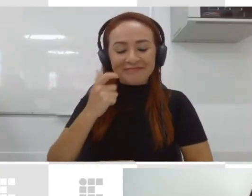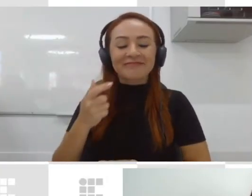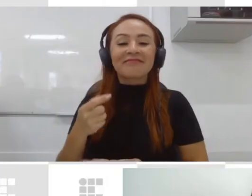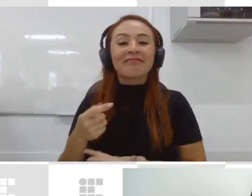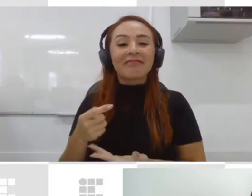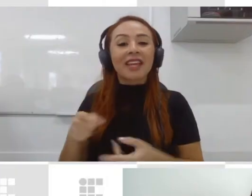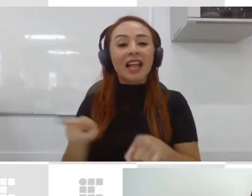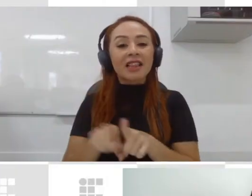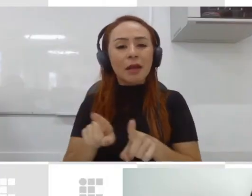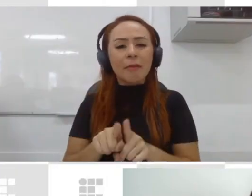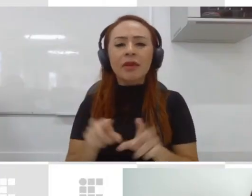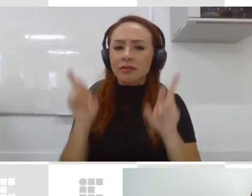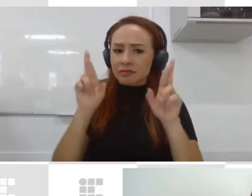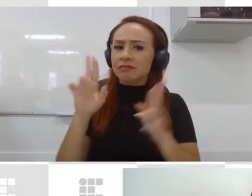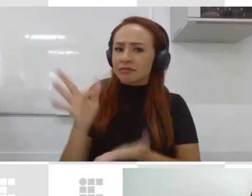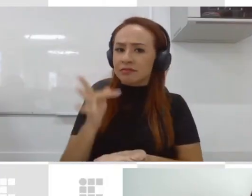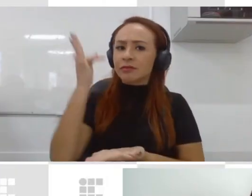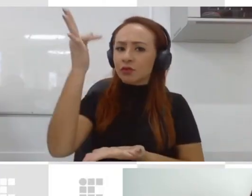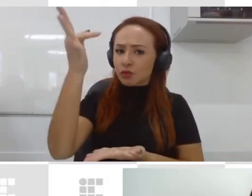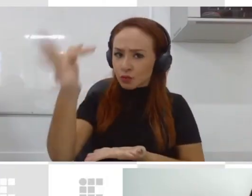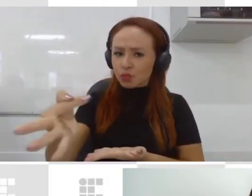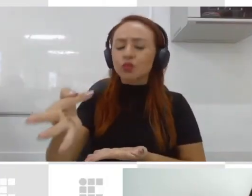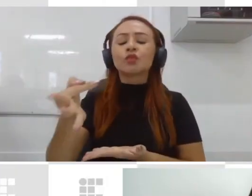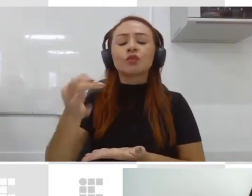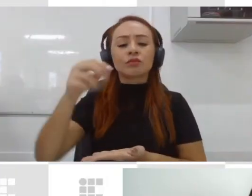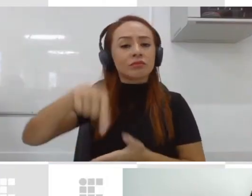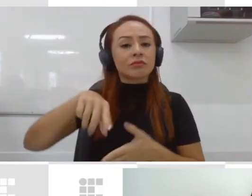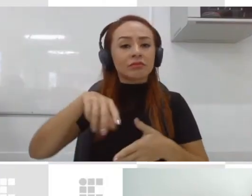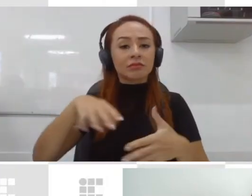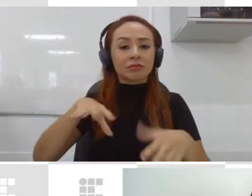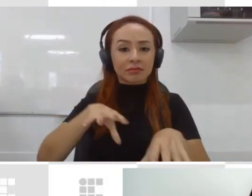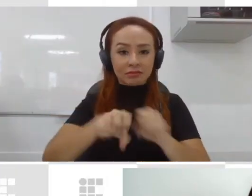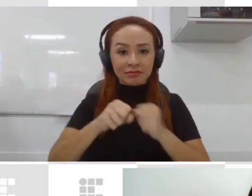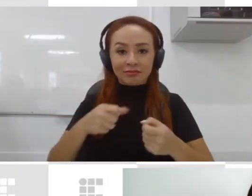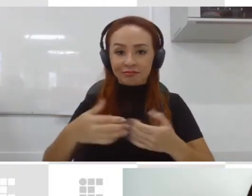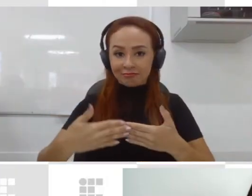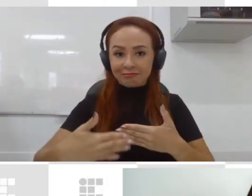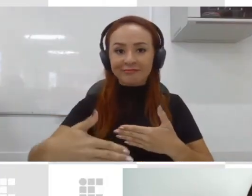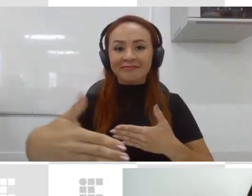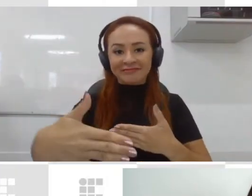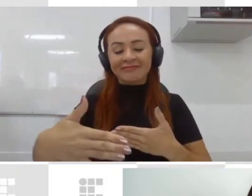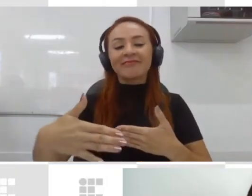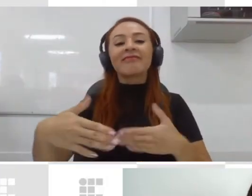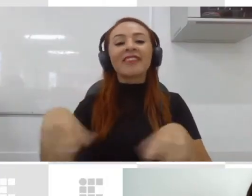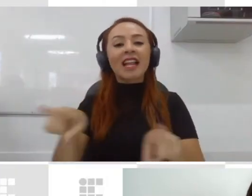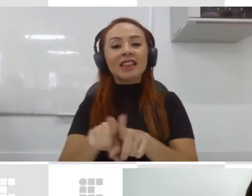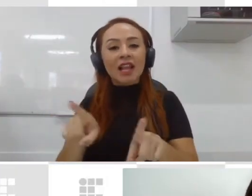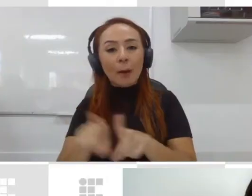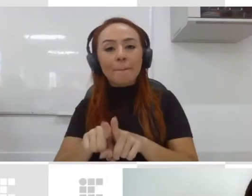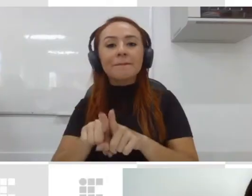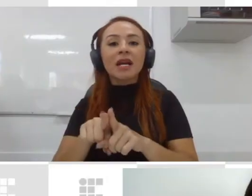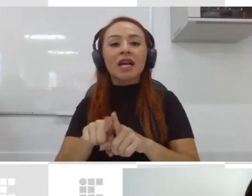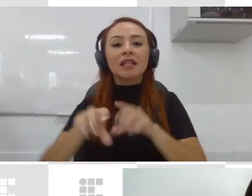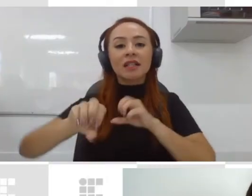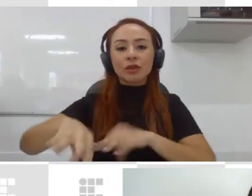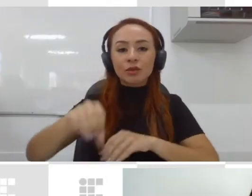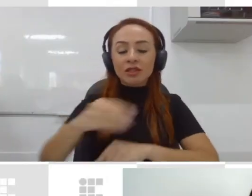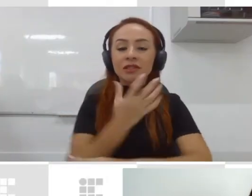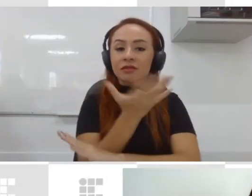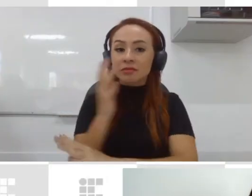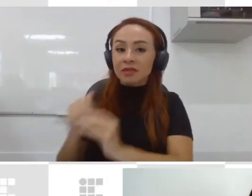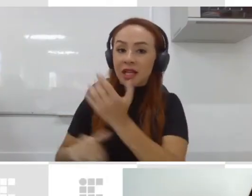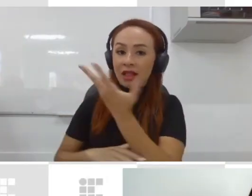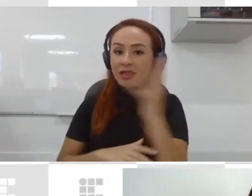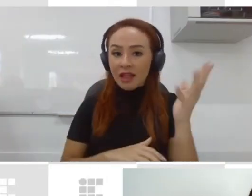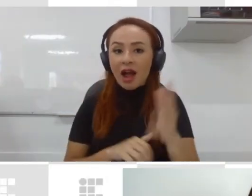dar continuidade, né, nessa nossa trajetória do EA, da educação ambiental, da sustentabilidade dentro do Instituto Federal.